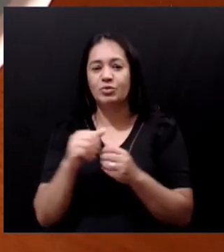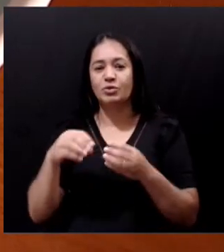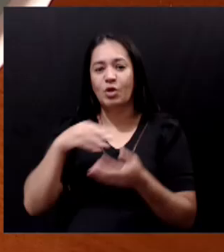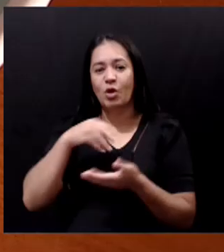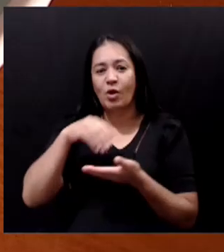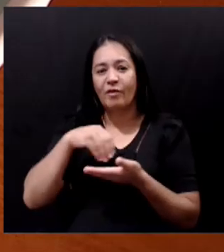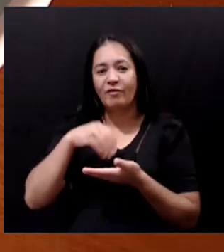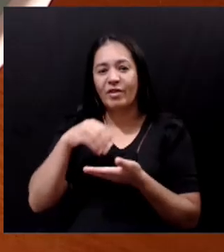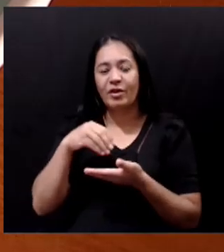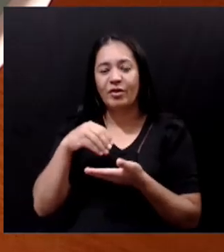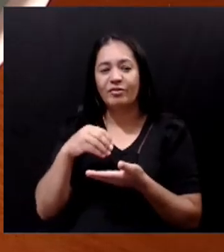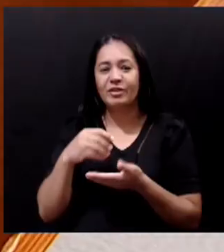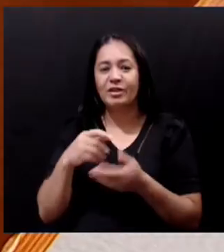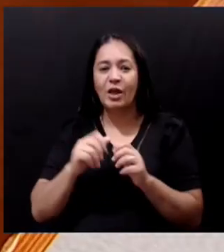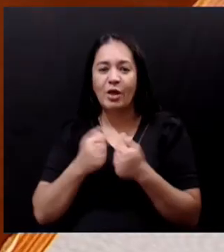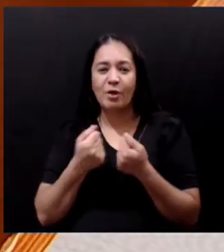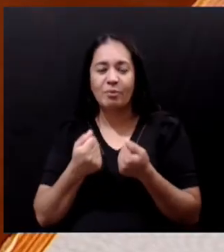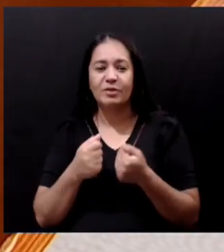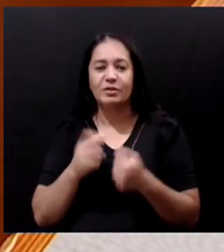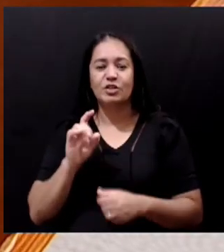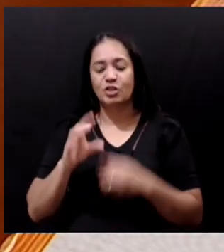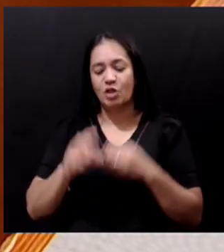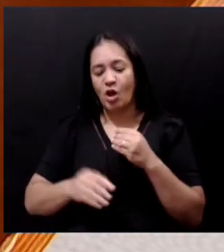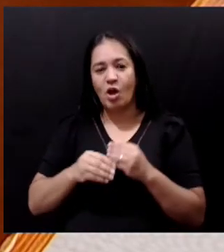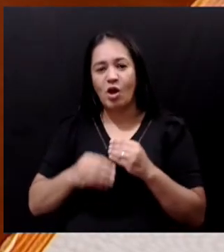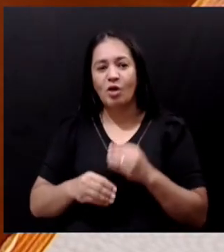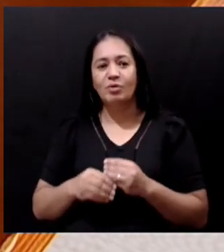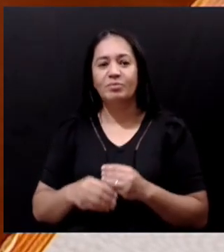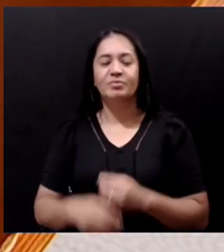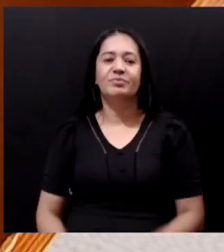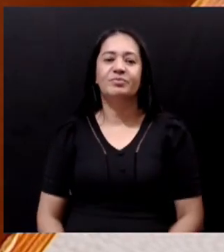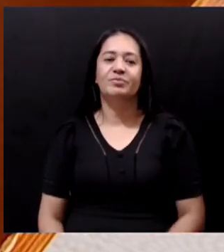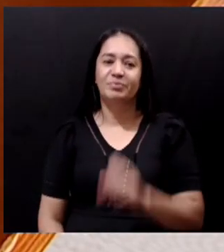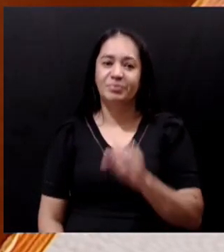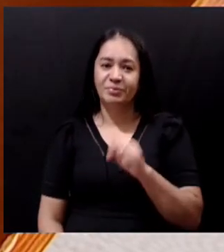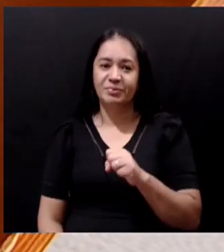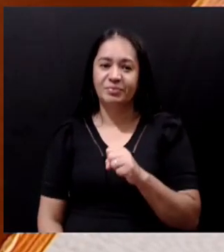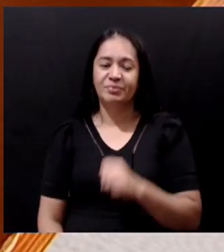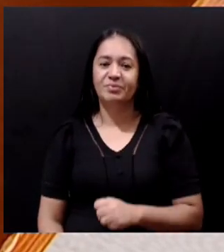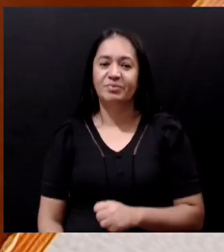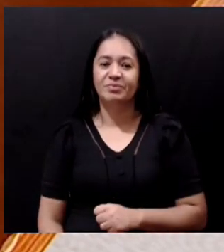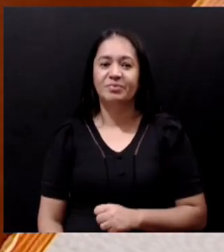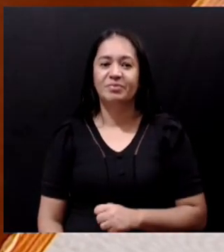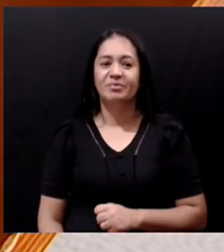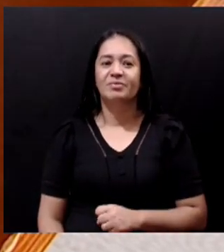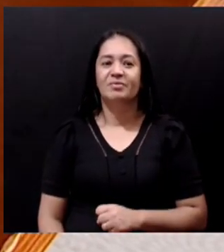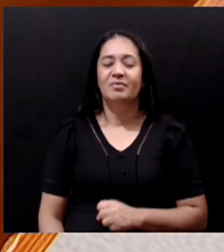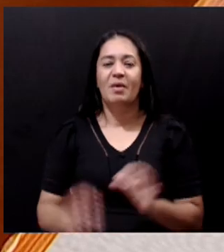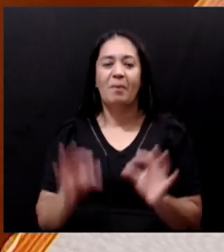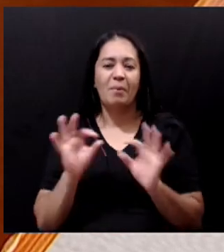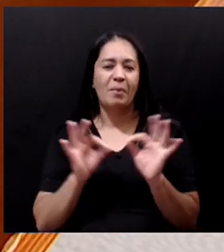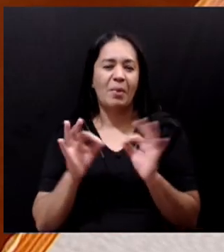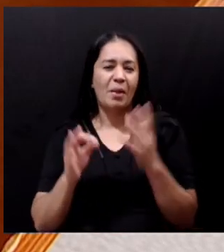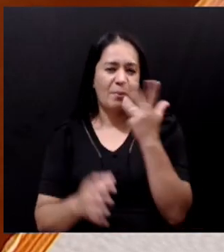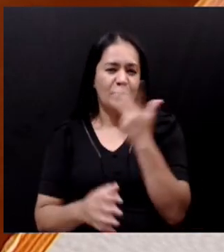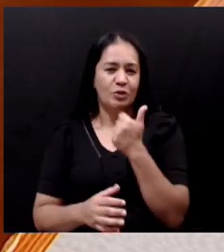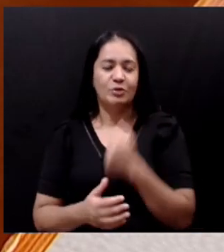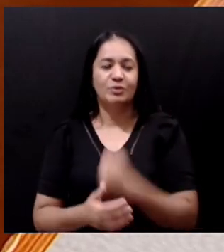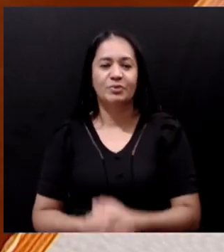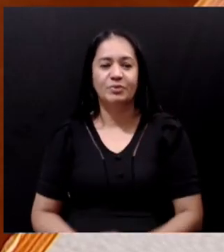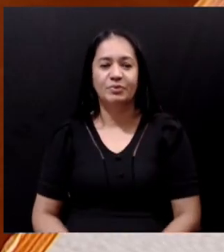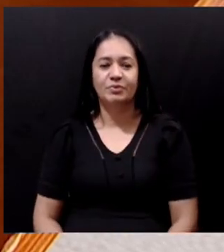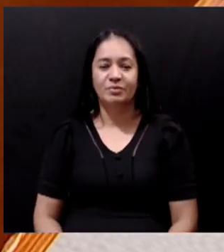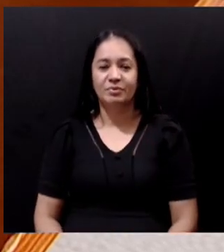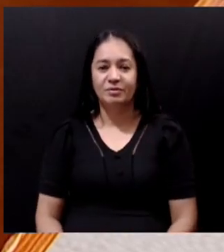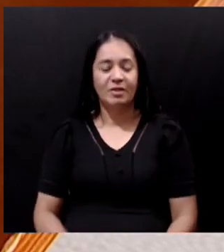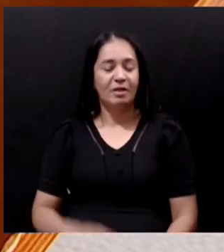deu uma incrementada para o concurso. Isso. Colocou uma rúcula, uma enfeitada. E aí vingou. A gente